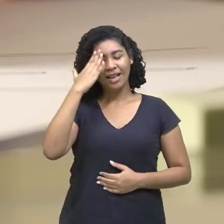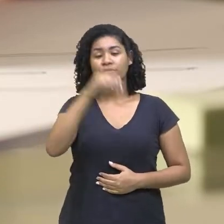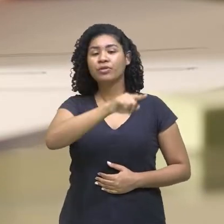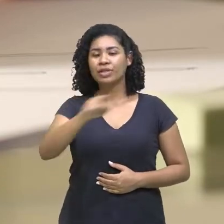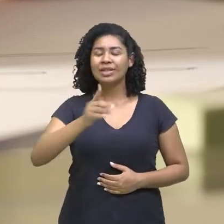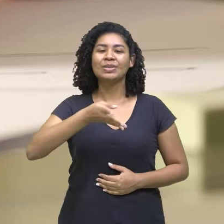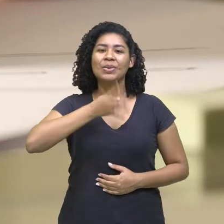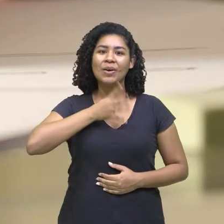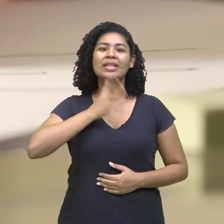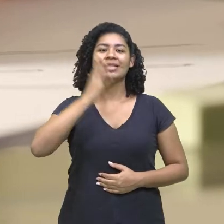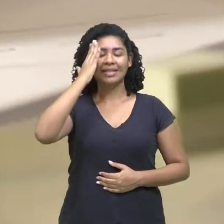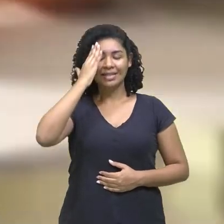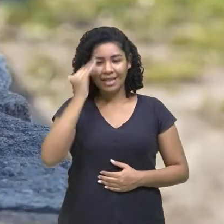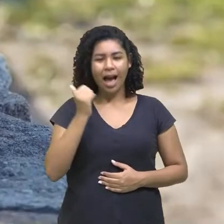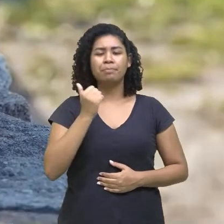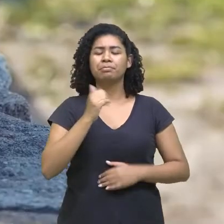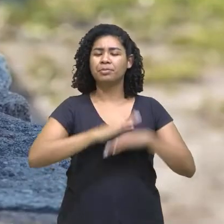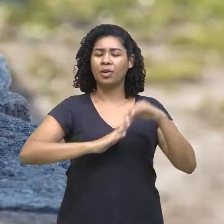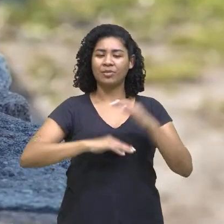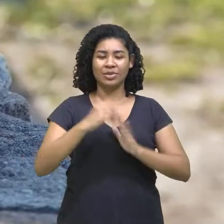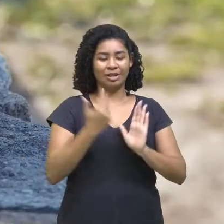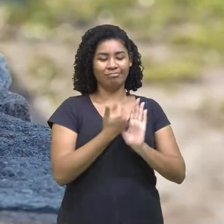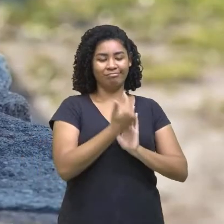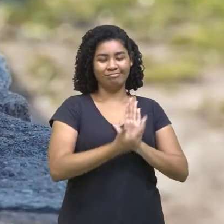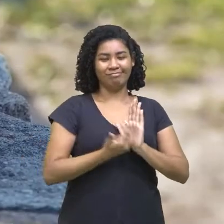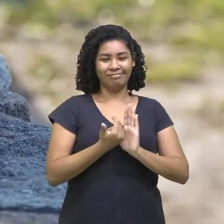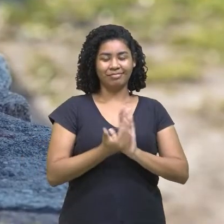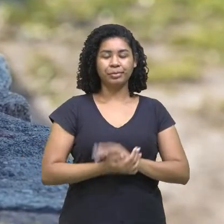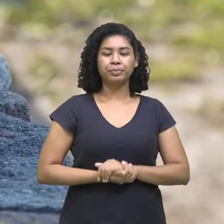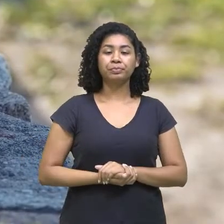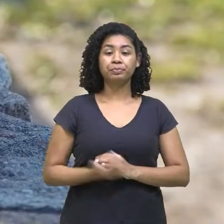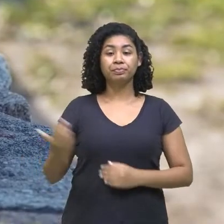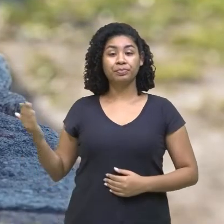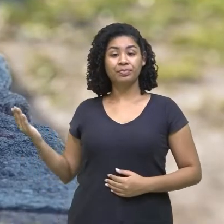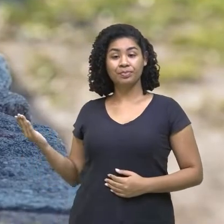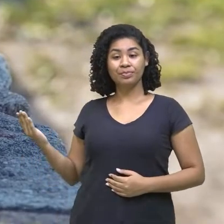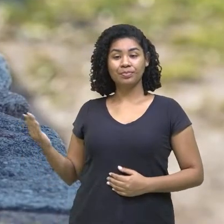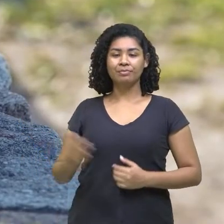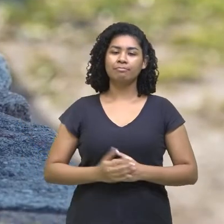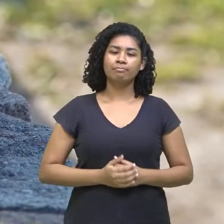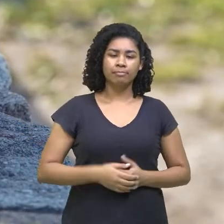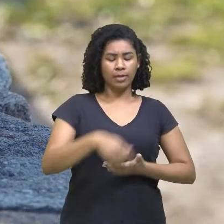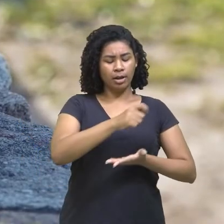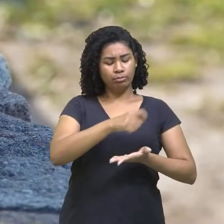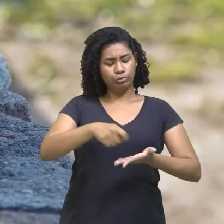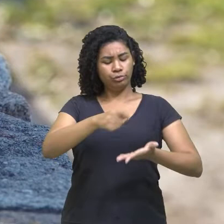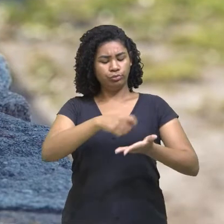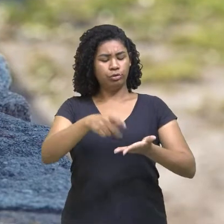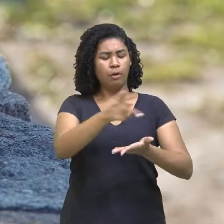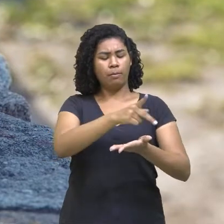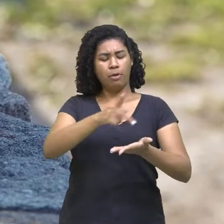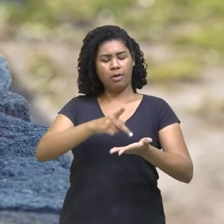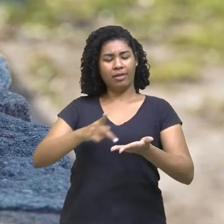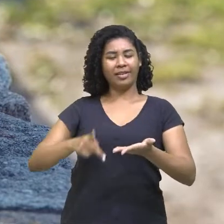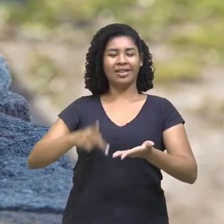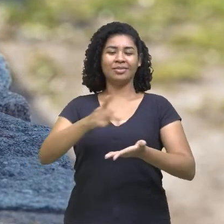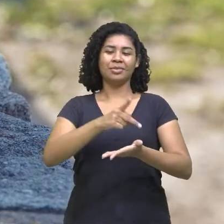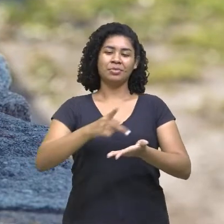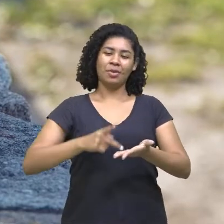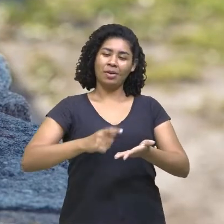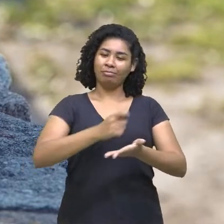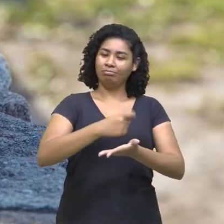é? Draw, desenhar. Write poems, né? Escrever poesias, poemas. Write, que é o